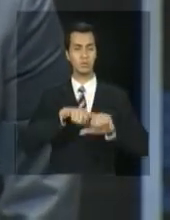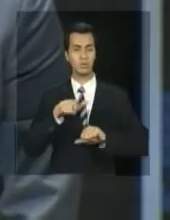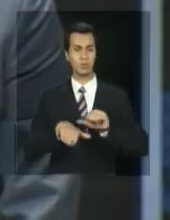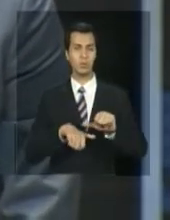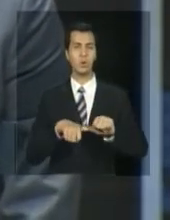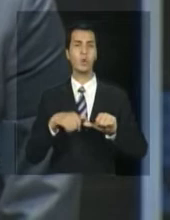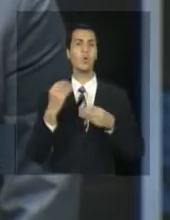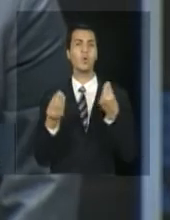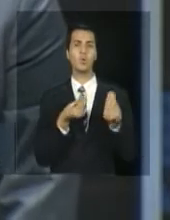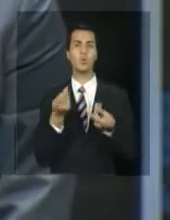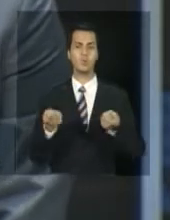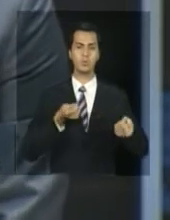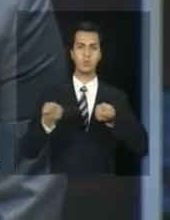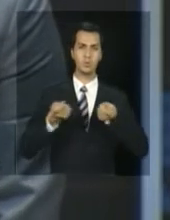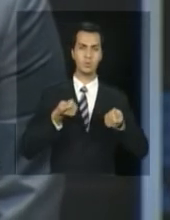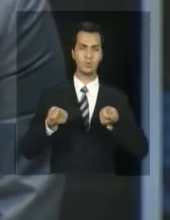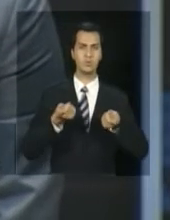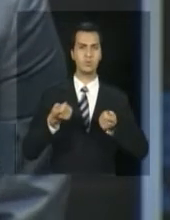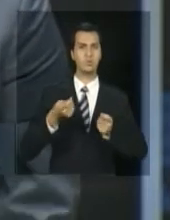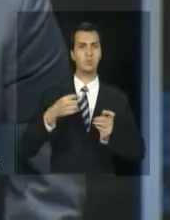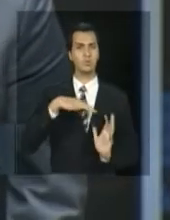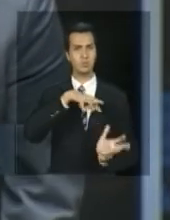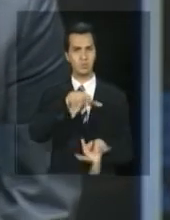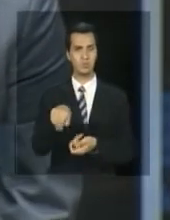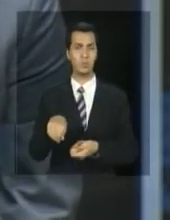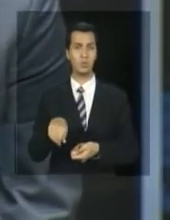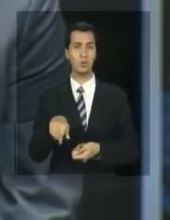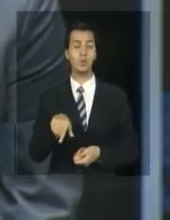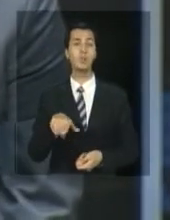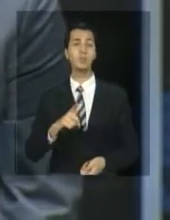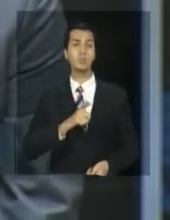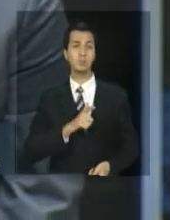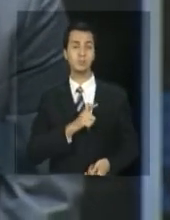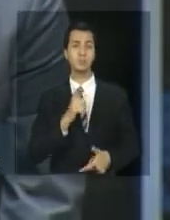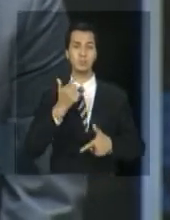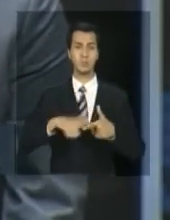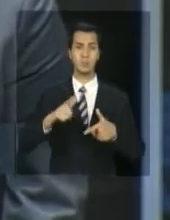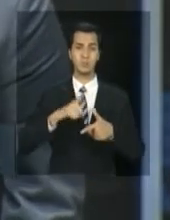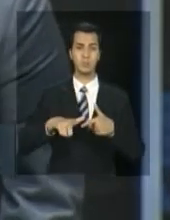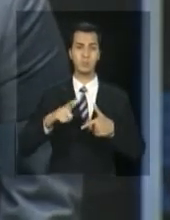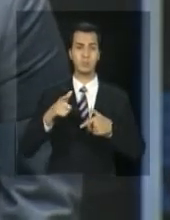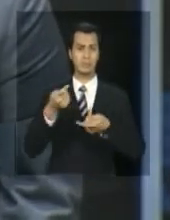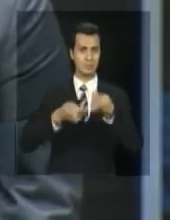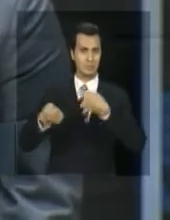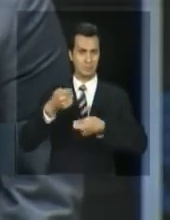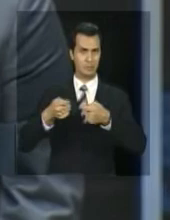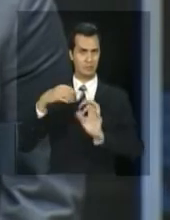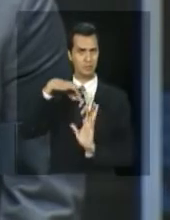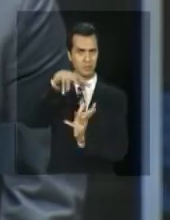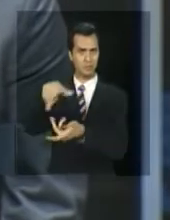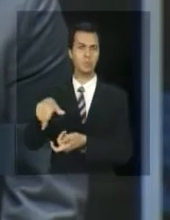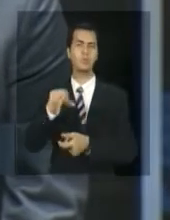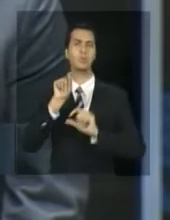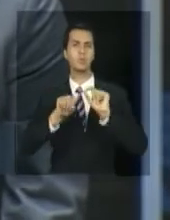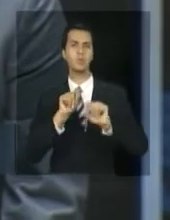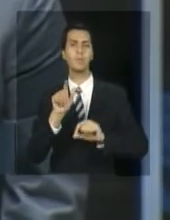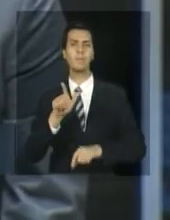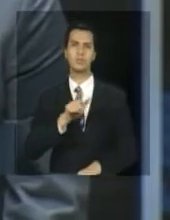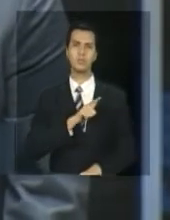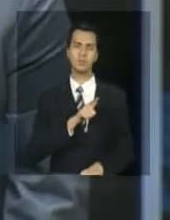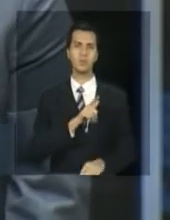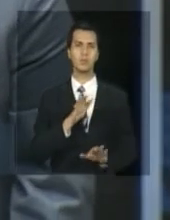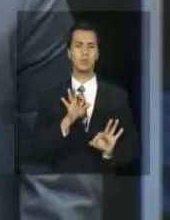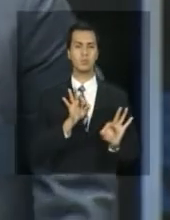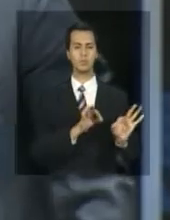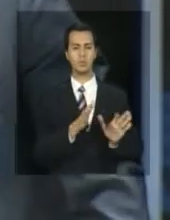global. A crise financeira internacional comprovou que a concentração do processo